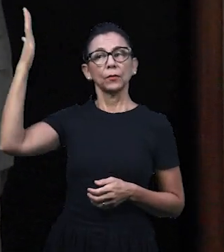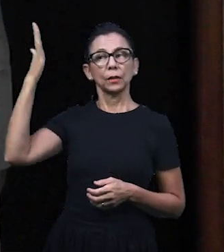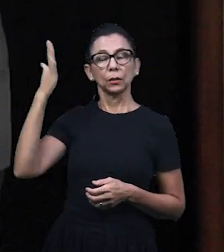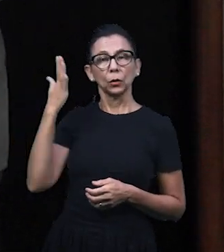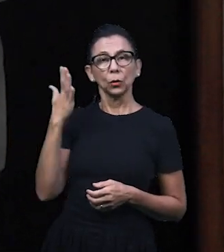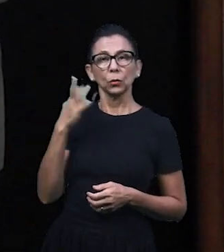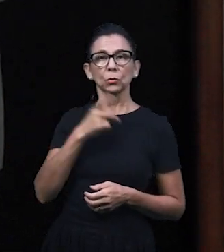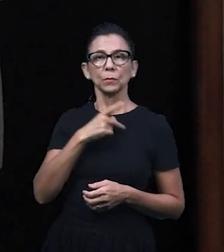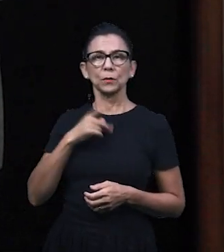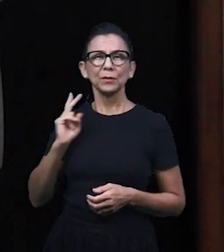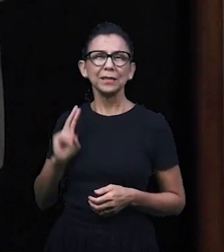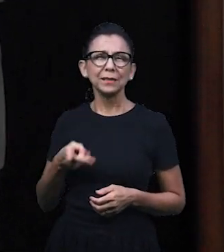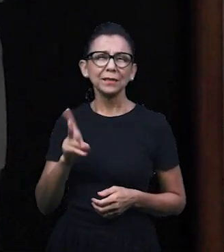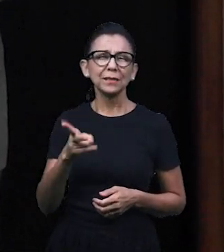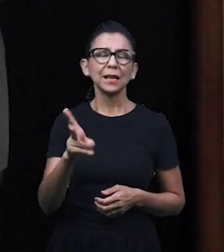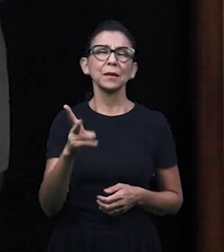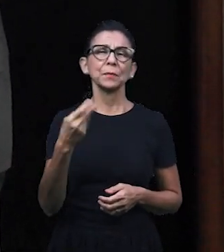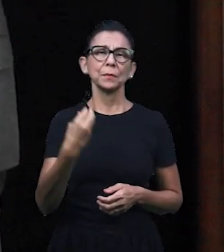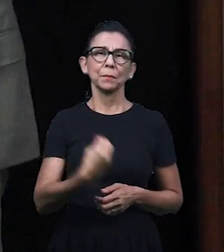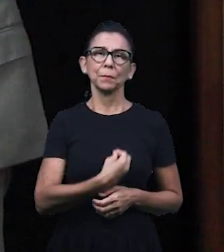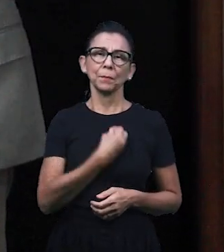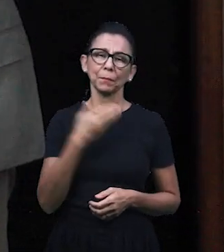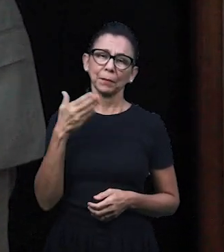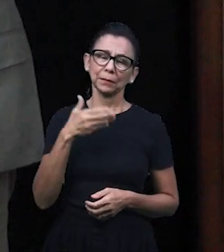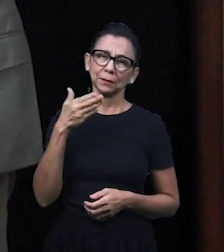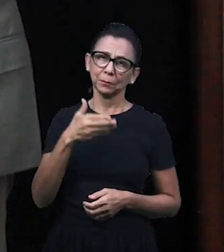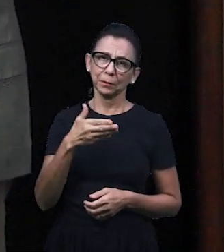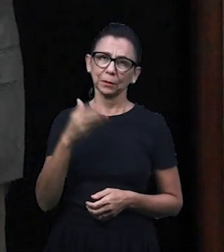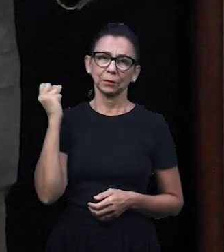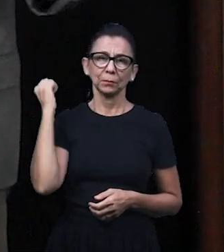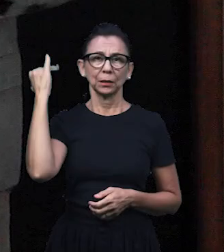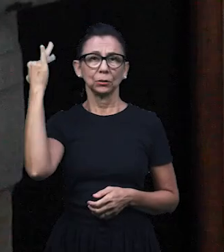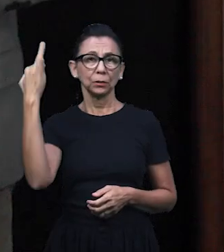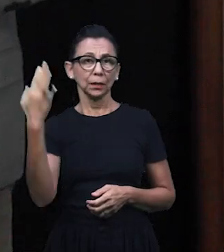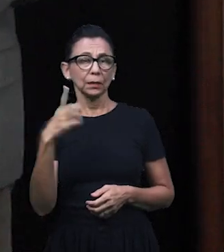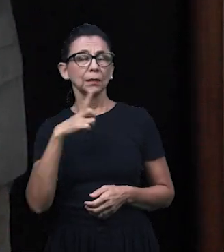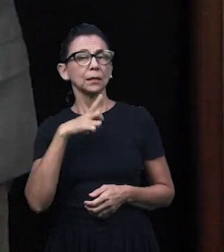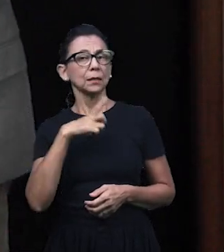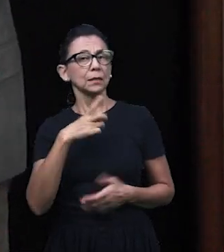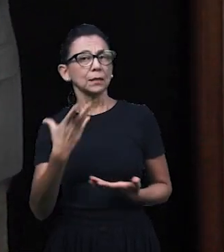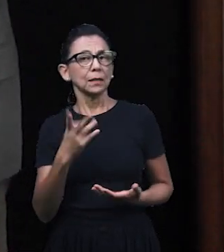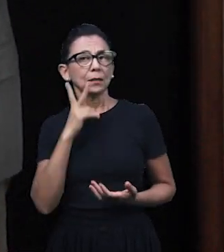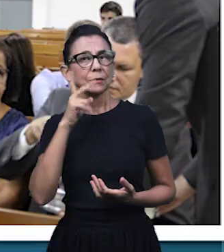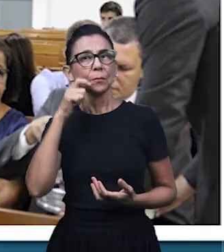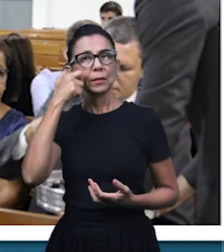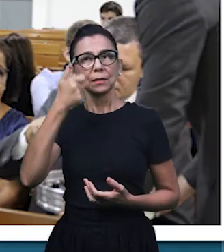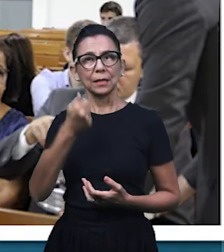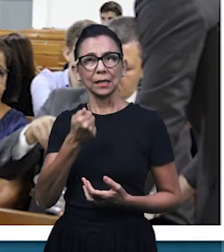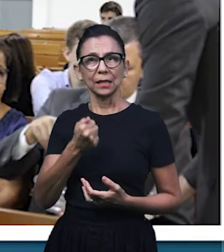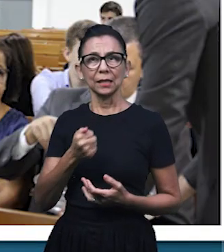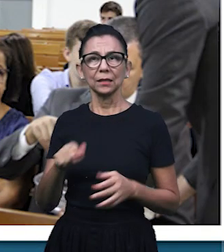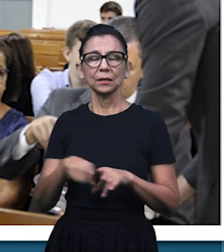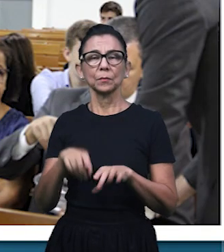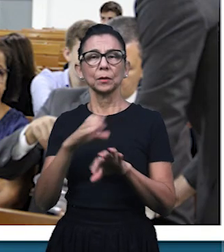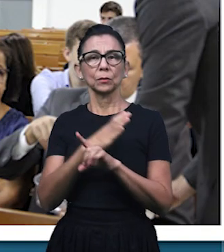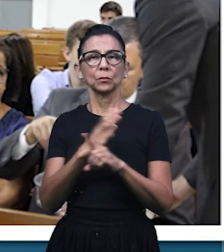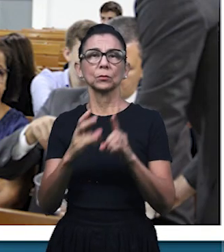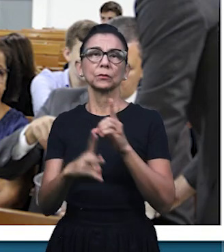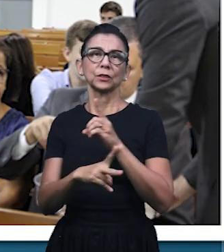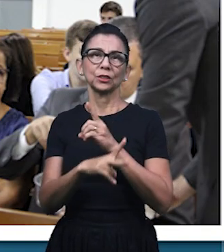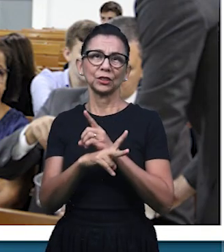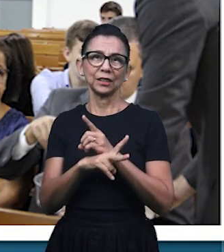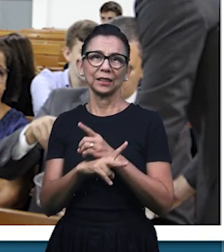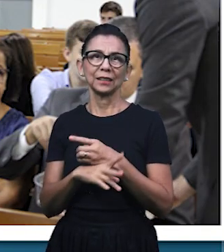madrugada estariam reunidos numa ceia de glorificação. Houve primeiro uma vigília e depois uma ceia de glorificação. Estivemos ali, o pastor Diniz esteve na